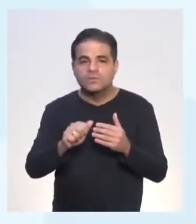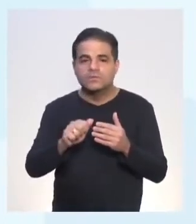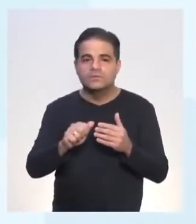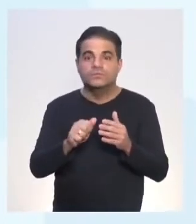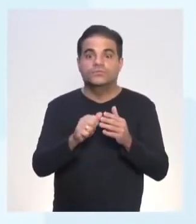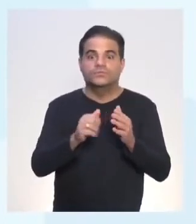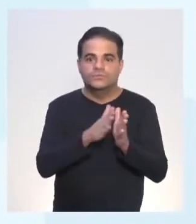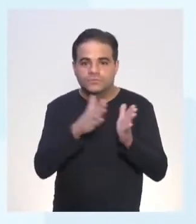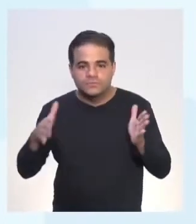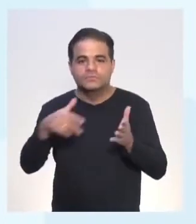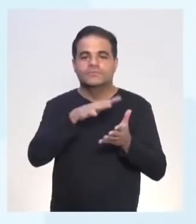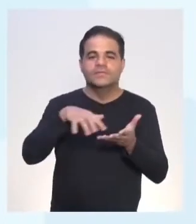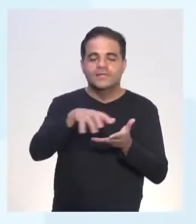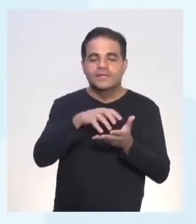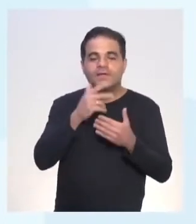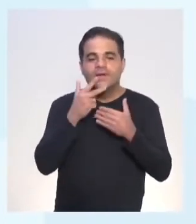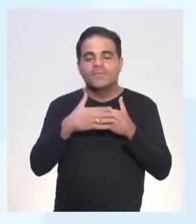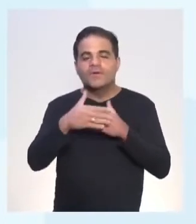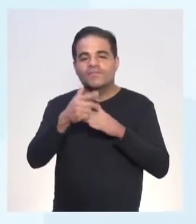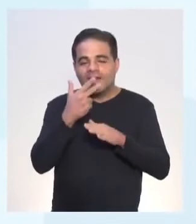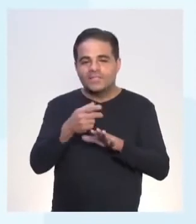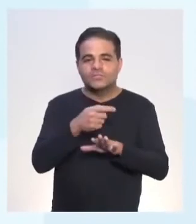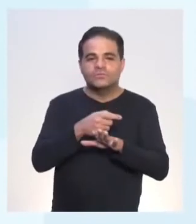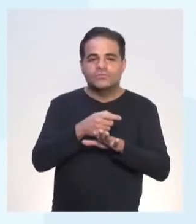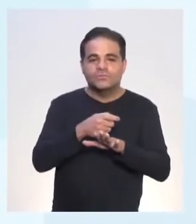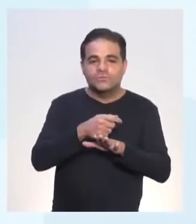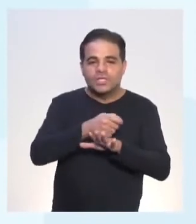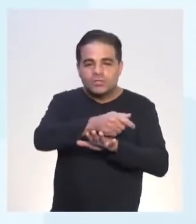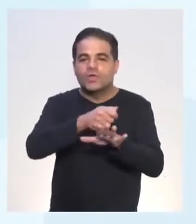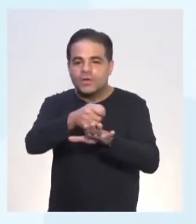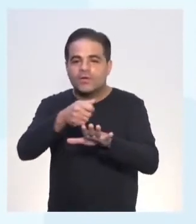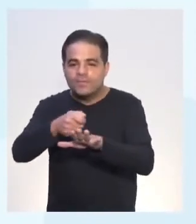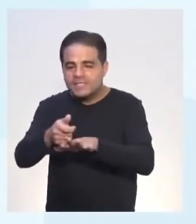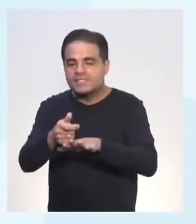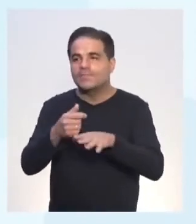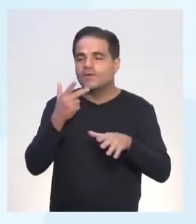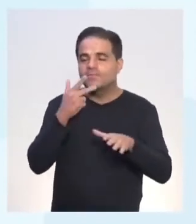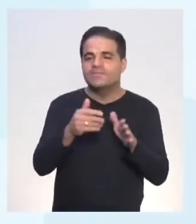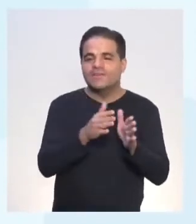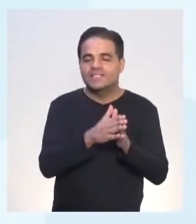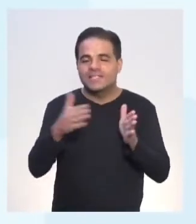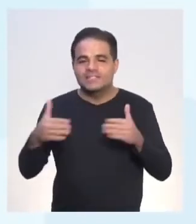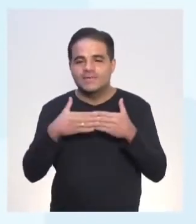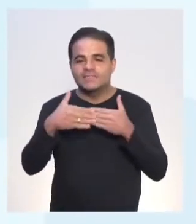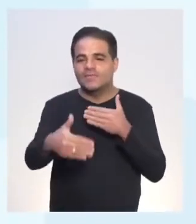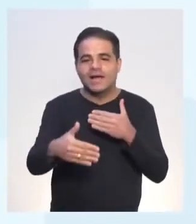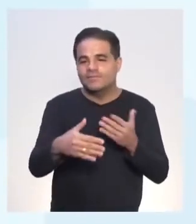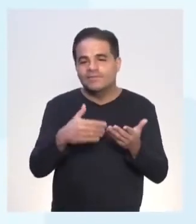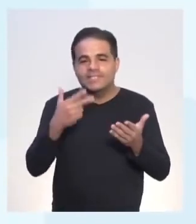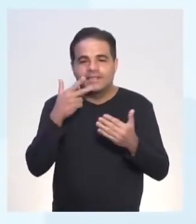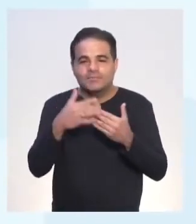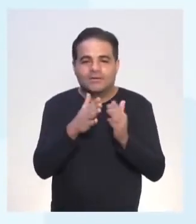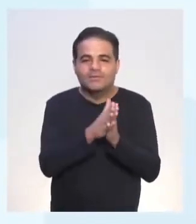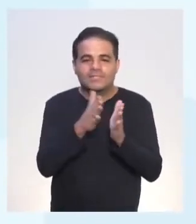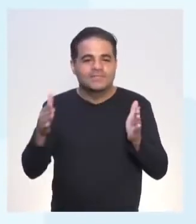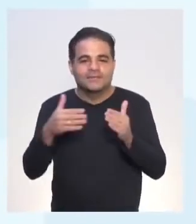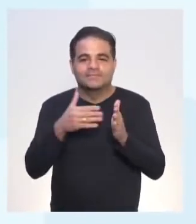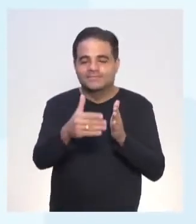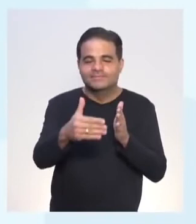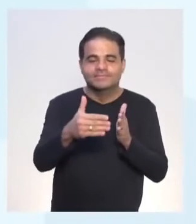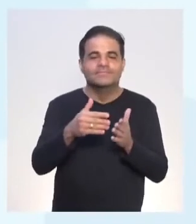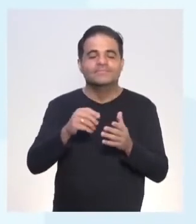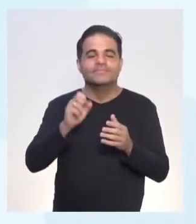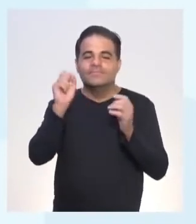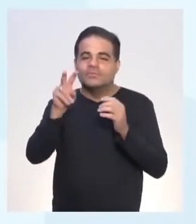Como a fake news também ela cresceu e ela se alastrou, assim como o vírus, né?